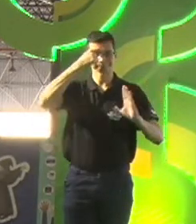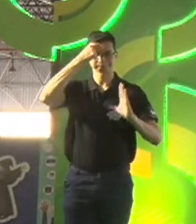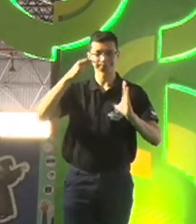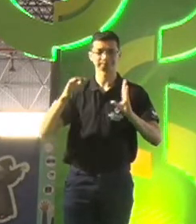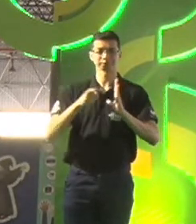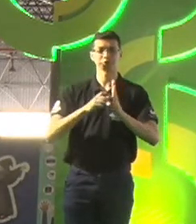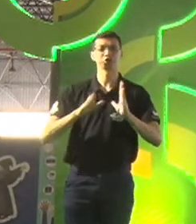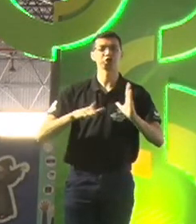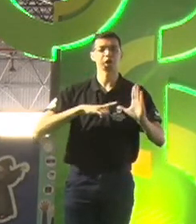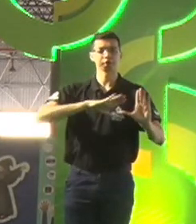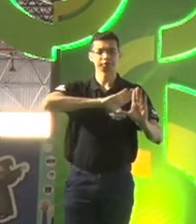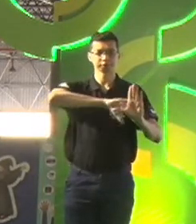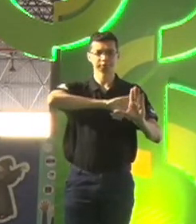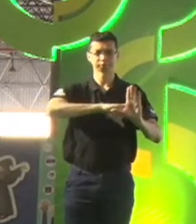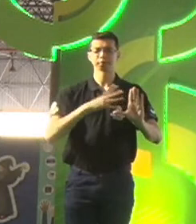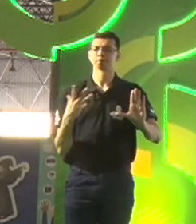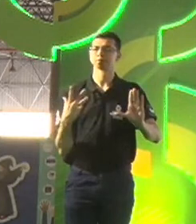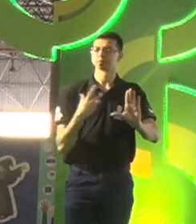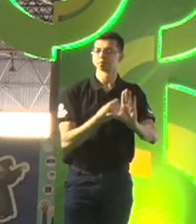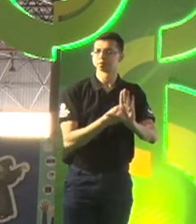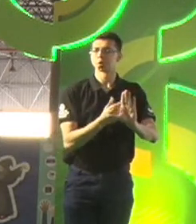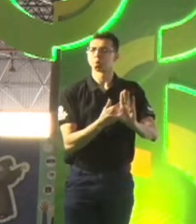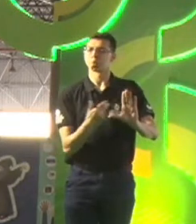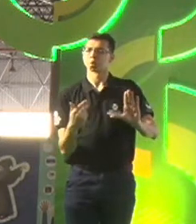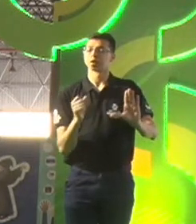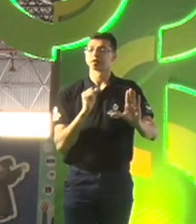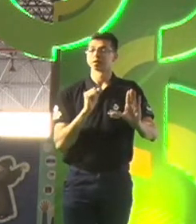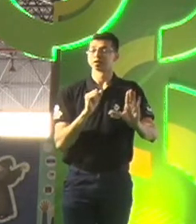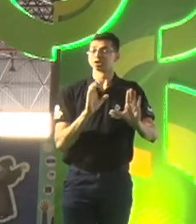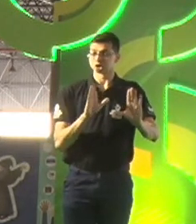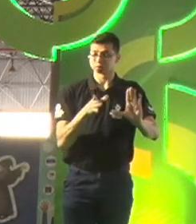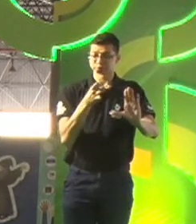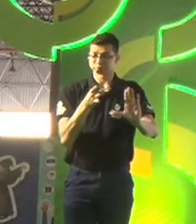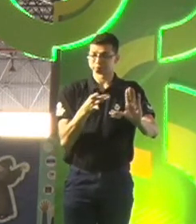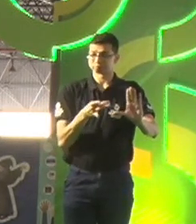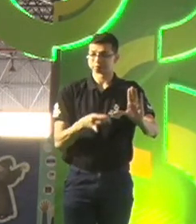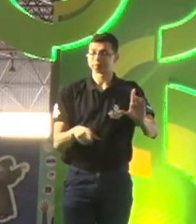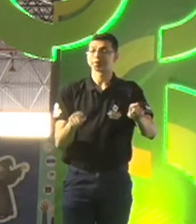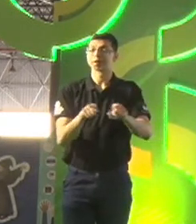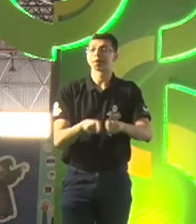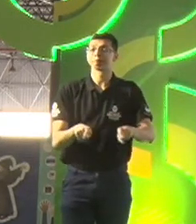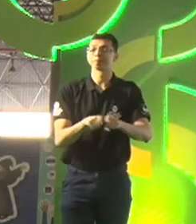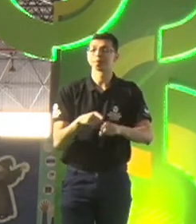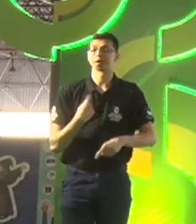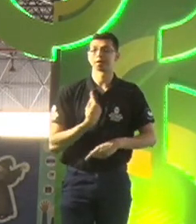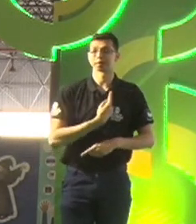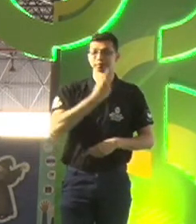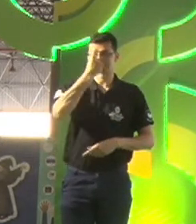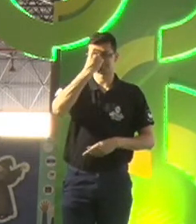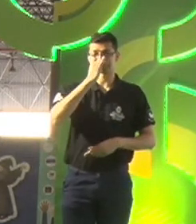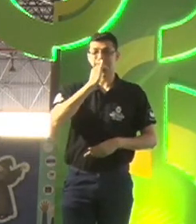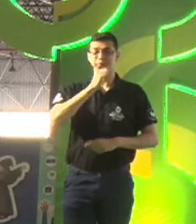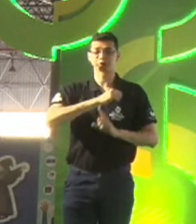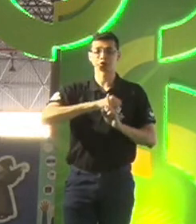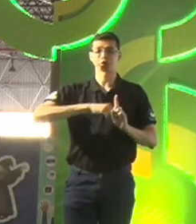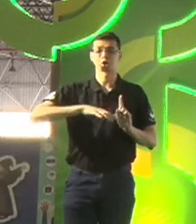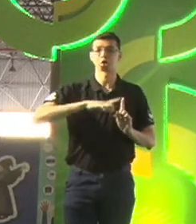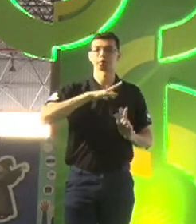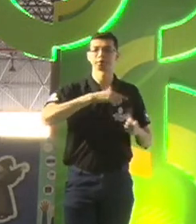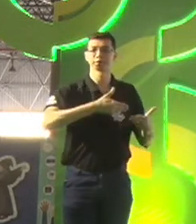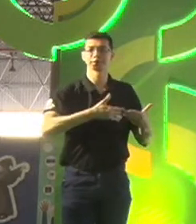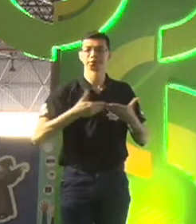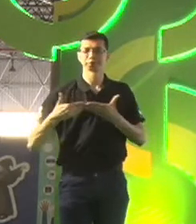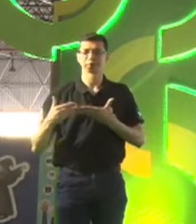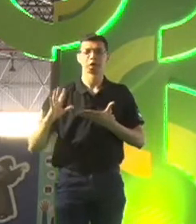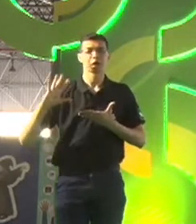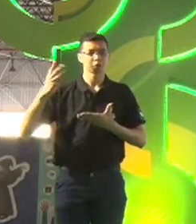que é bastante discutido a gente tem que pensar sobre casos que pode acontecer de isolamento social a gente já tem tipo não sei